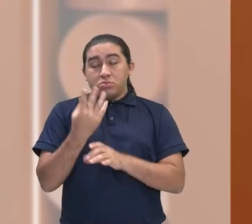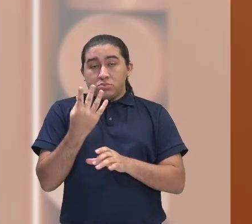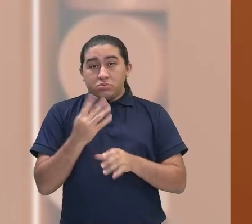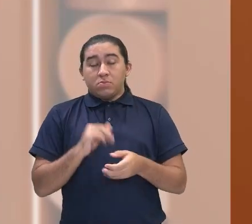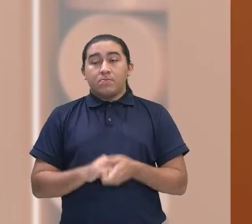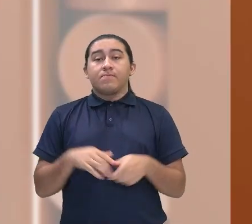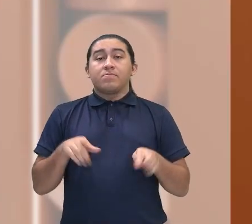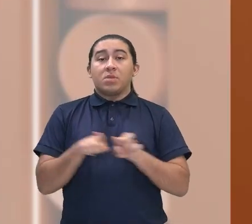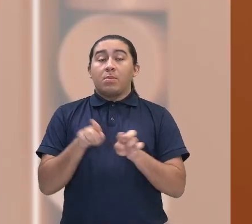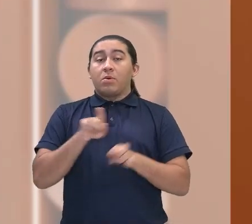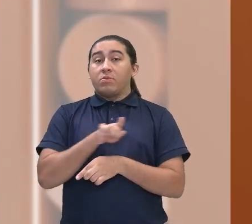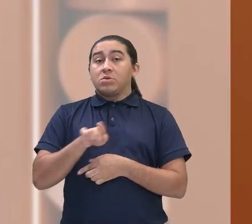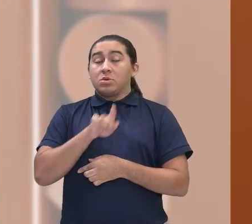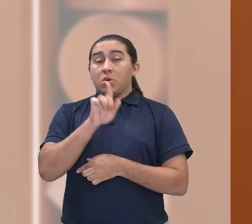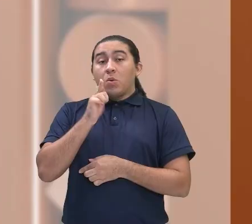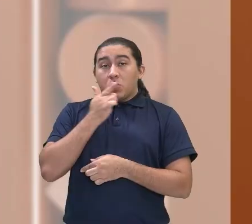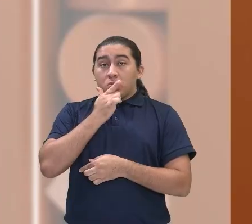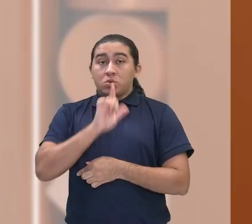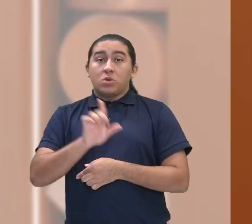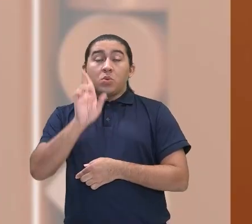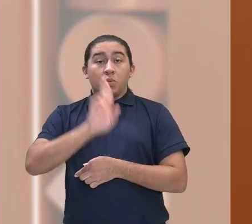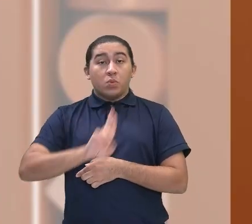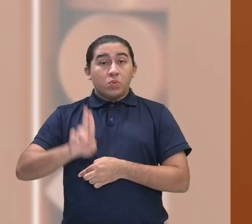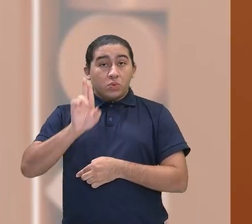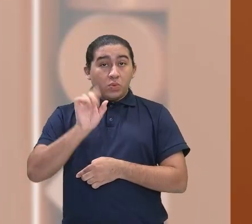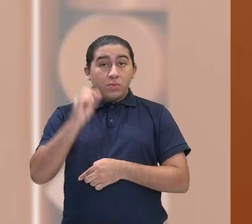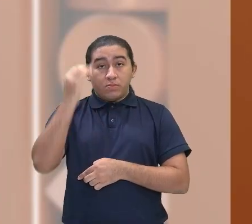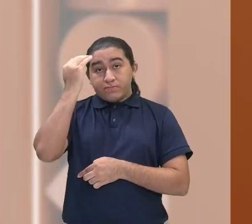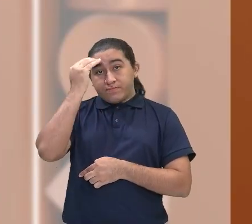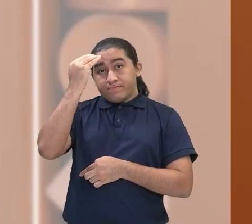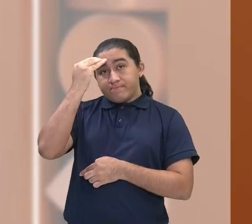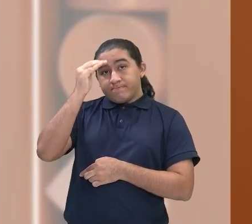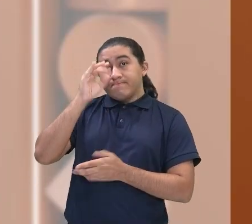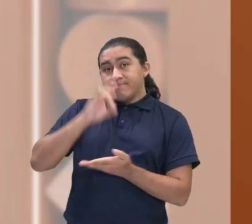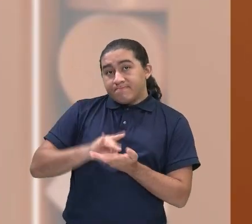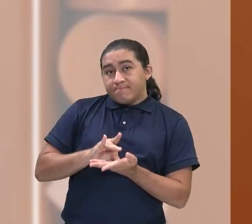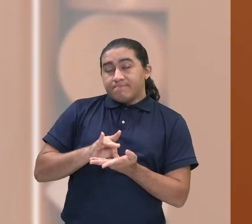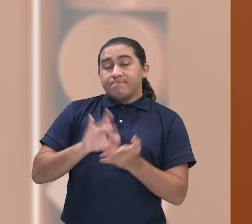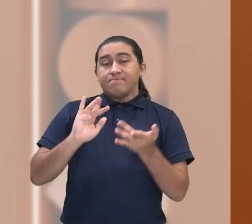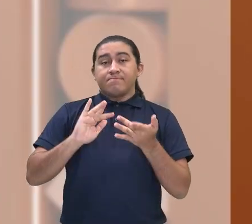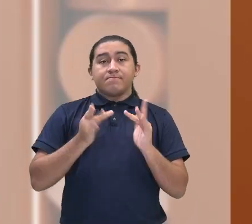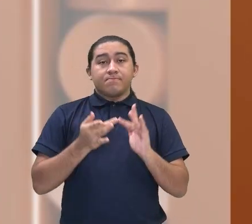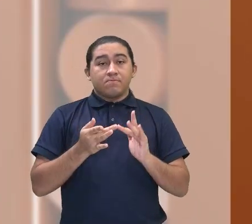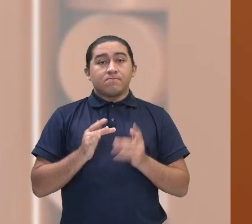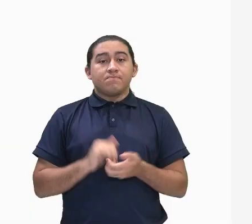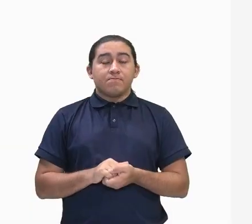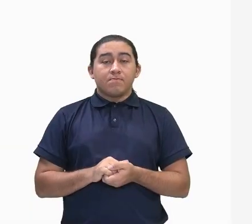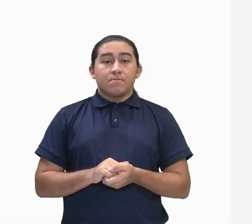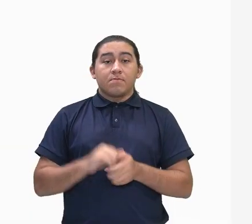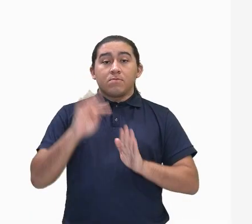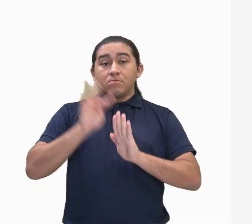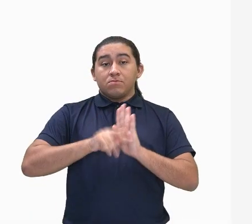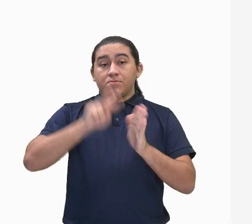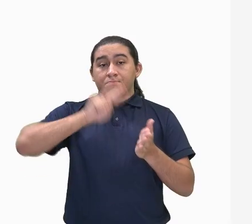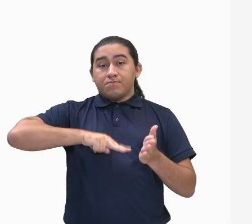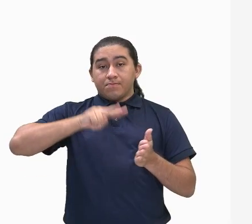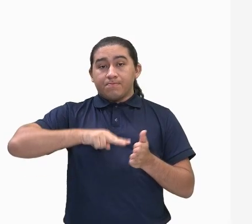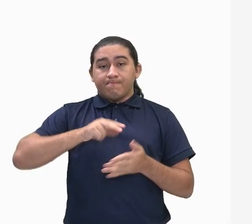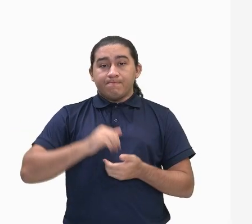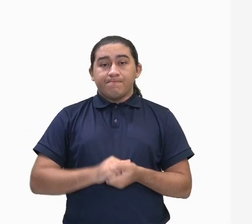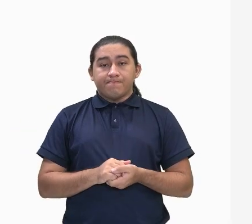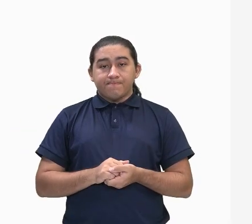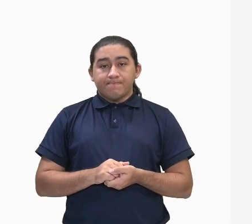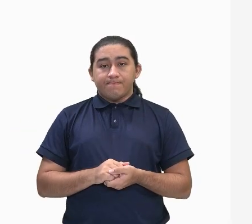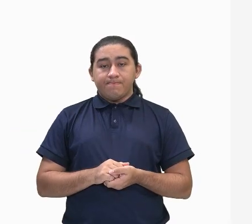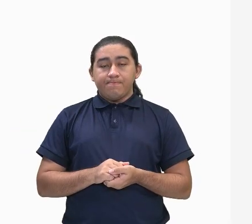você vai conseguir utilizar para compreender aquele contexto. Vamos seguir ao texto. E aí